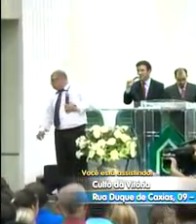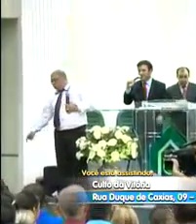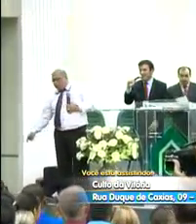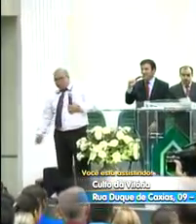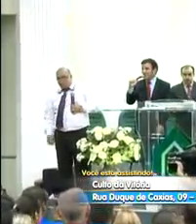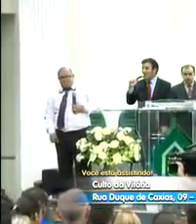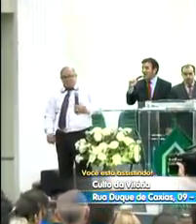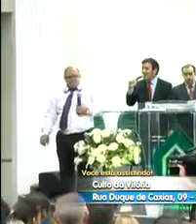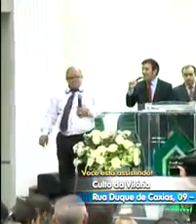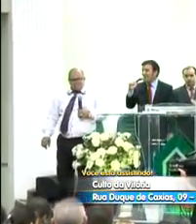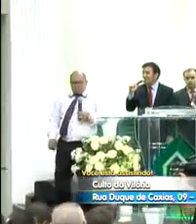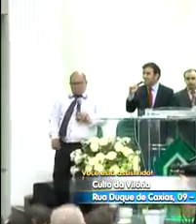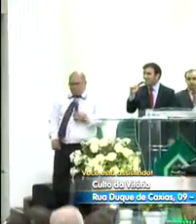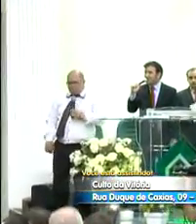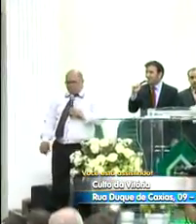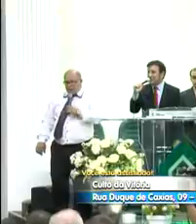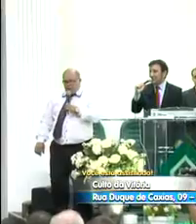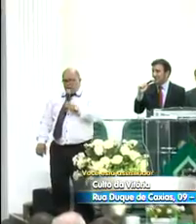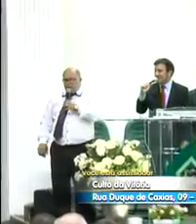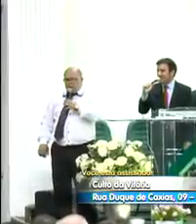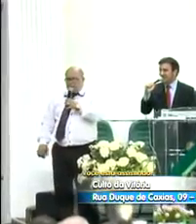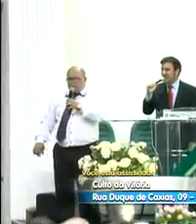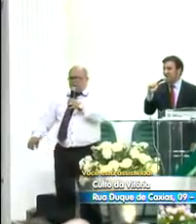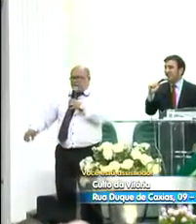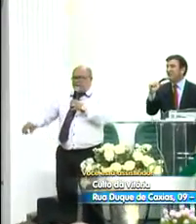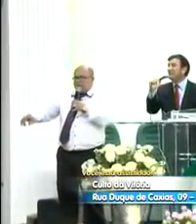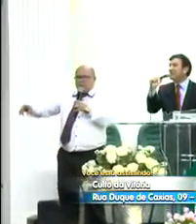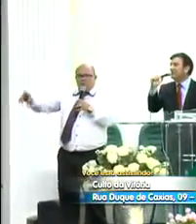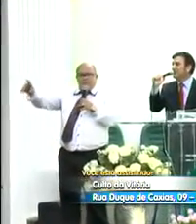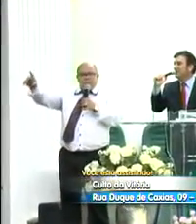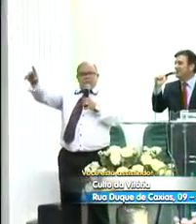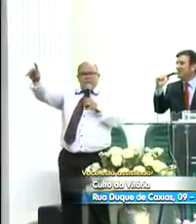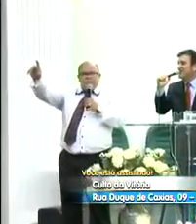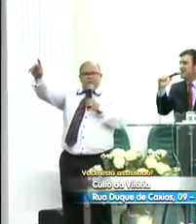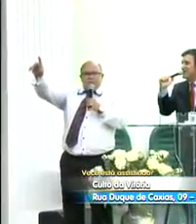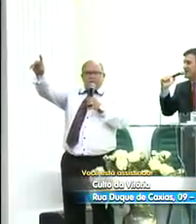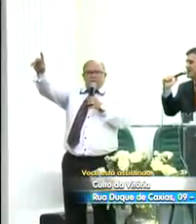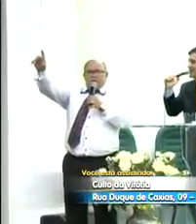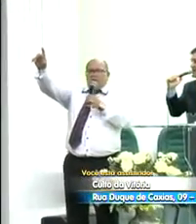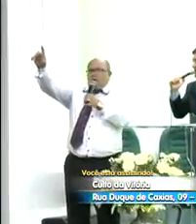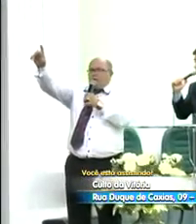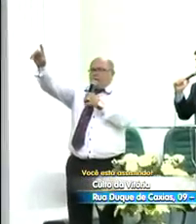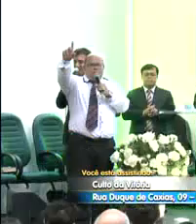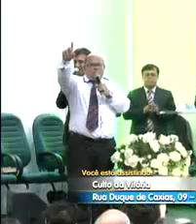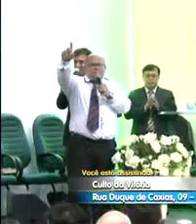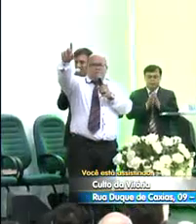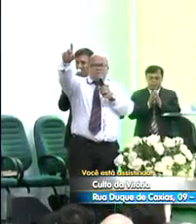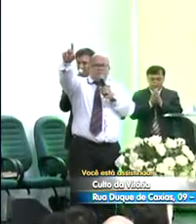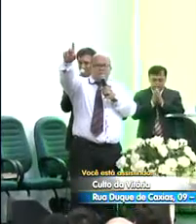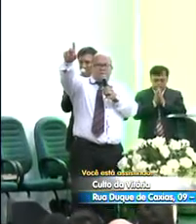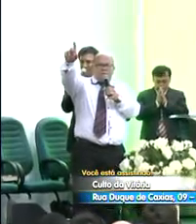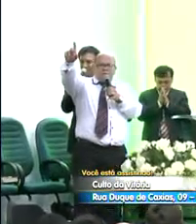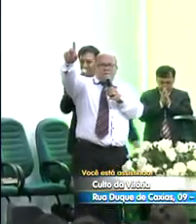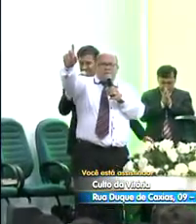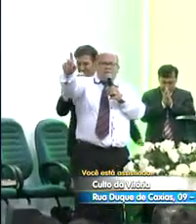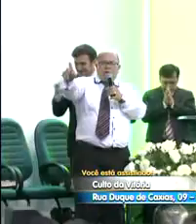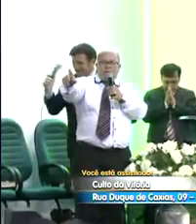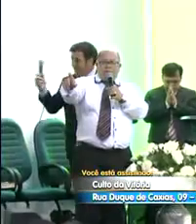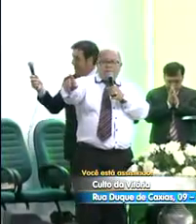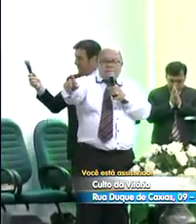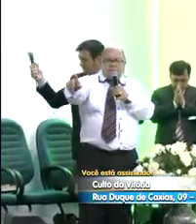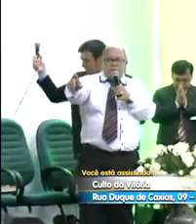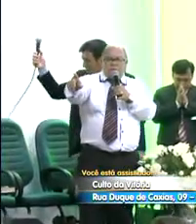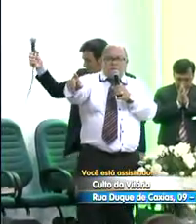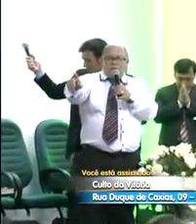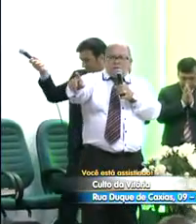Deus. Escolhido. Aleluia. Por Deus. Olhe para mim. Olhe